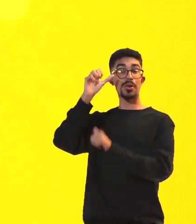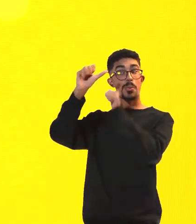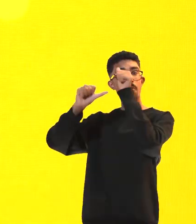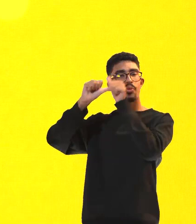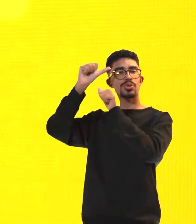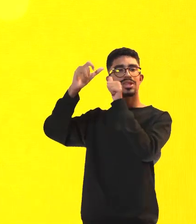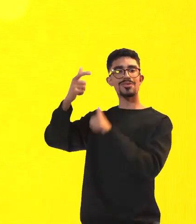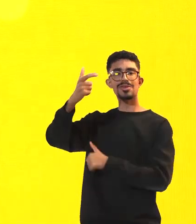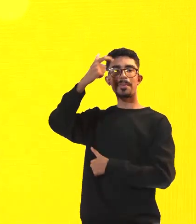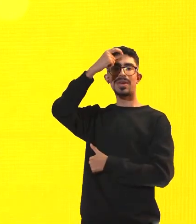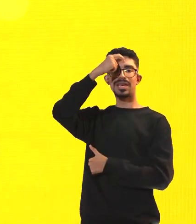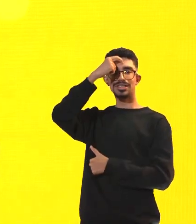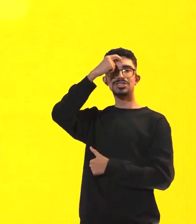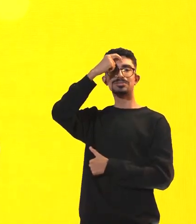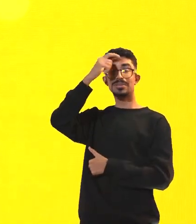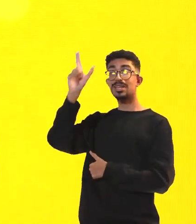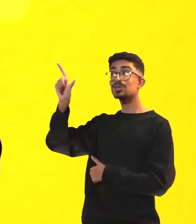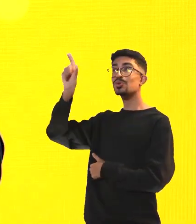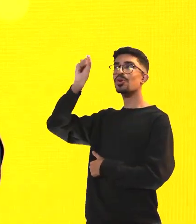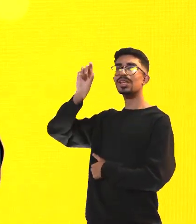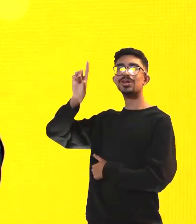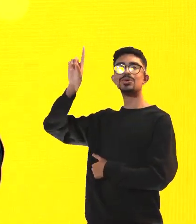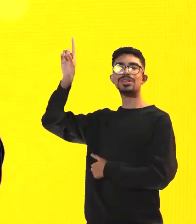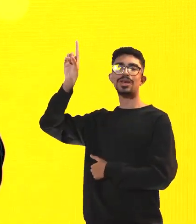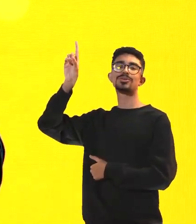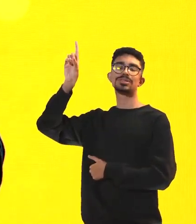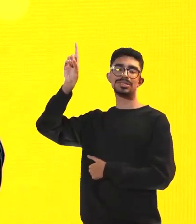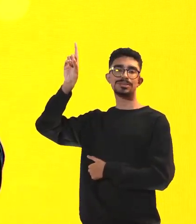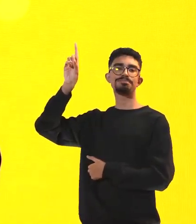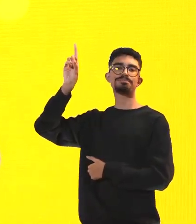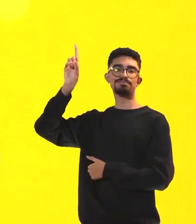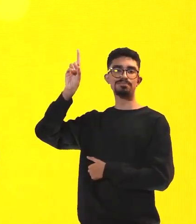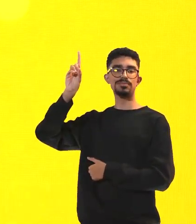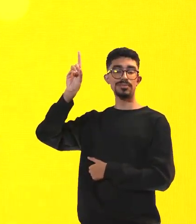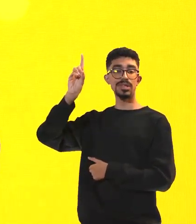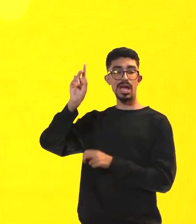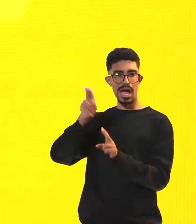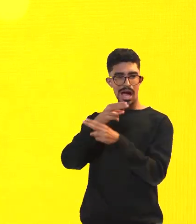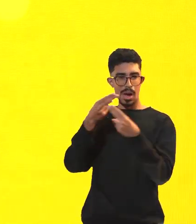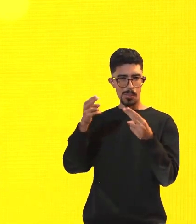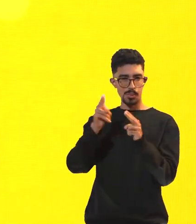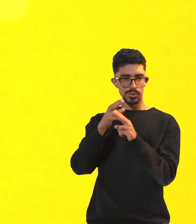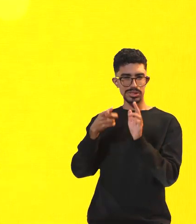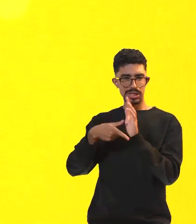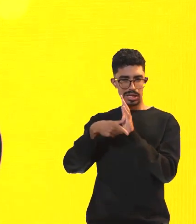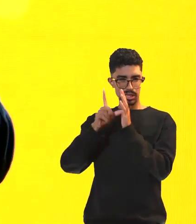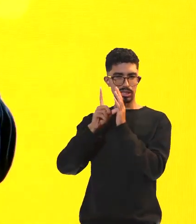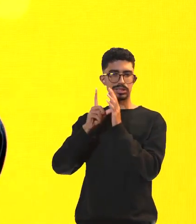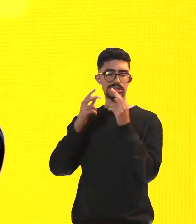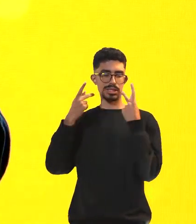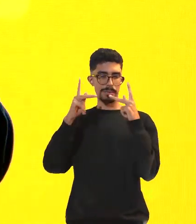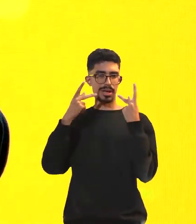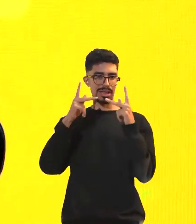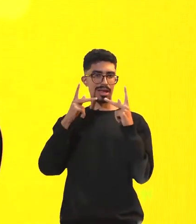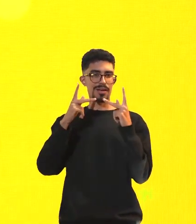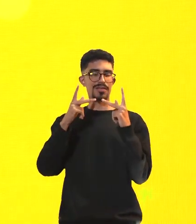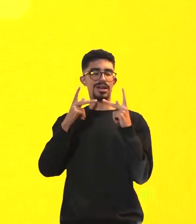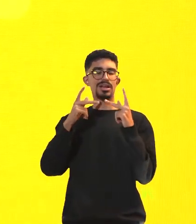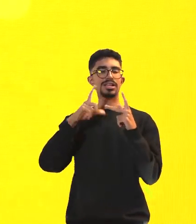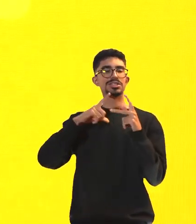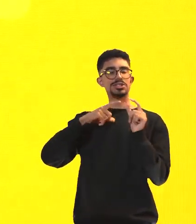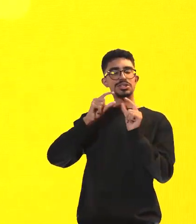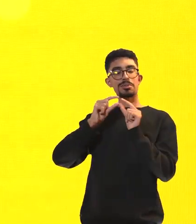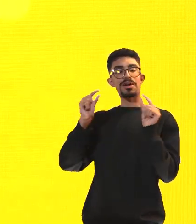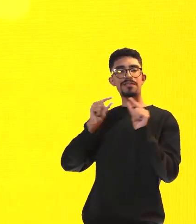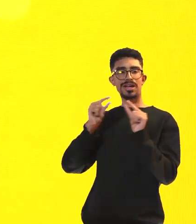vida rendida ao Senhor. A gente cantou, essa é a minha promessa. gastar uma vida para coroar a